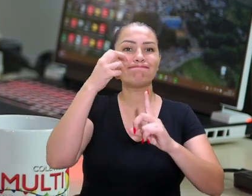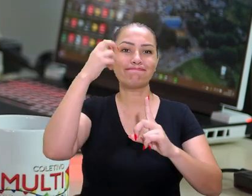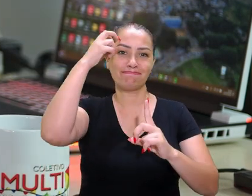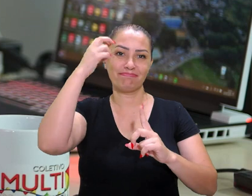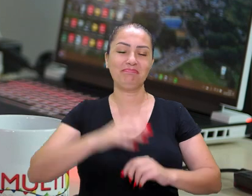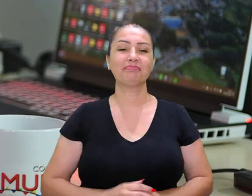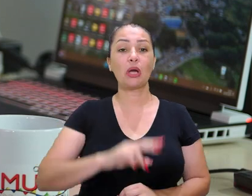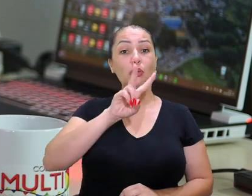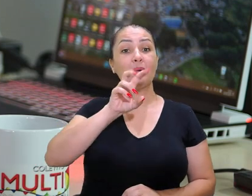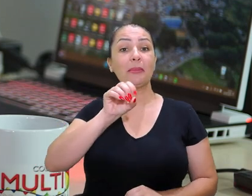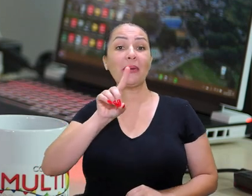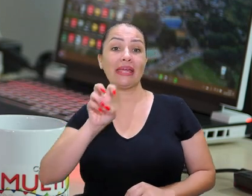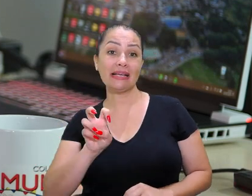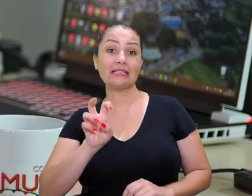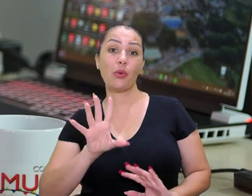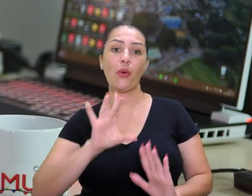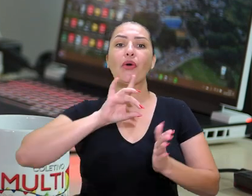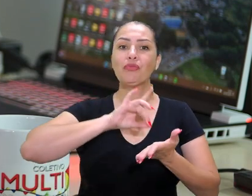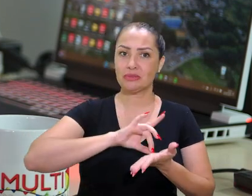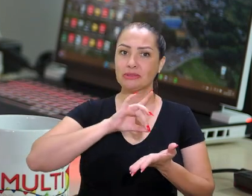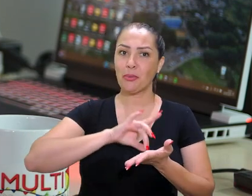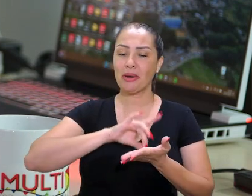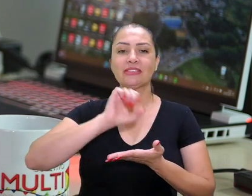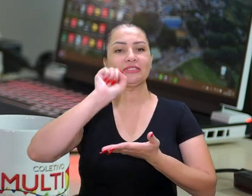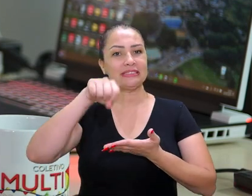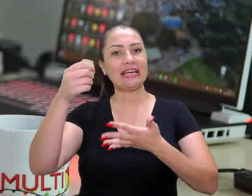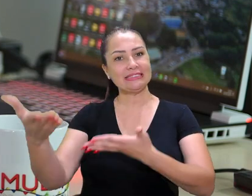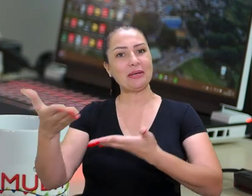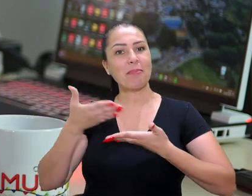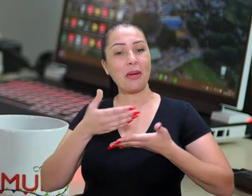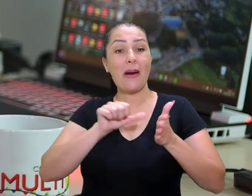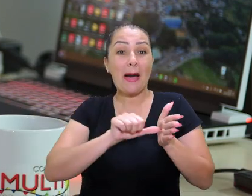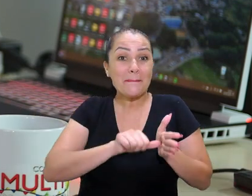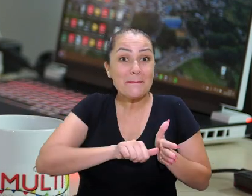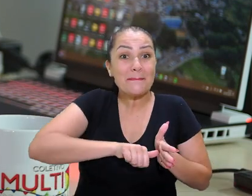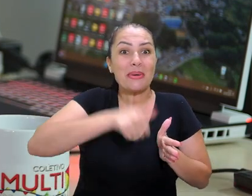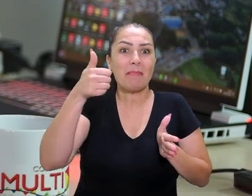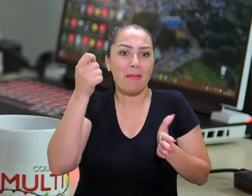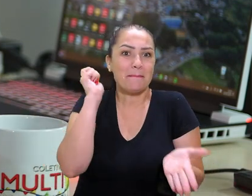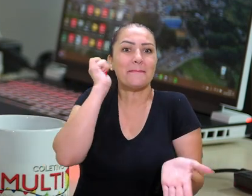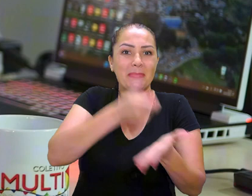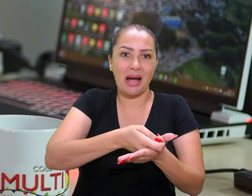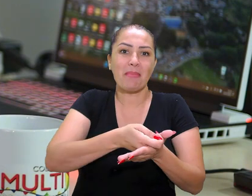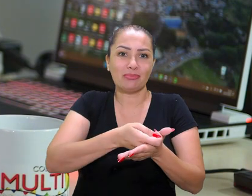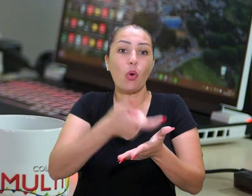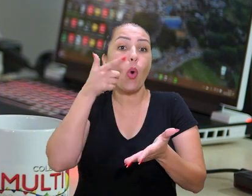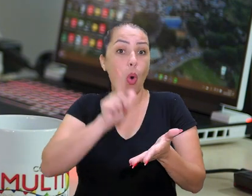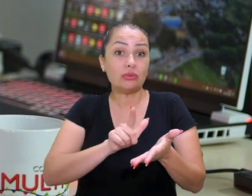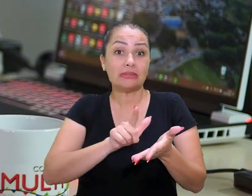em 2015, né, que efetivamente a gente recebeu, né, a primeira parcela da verba de pontos de cultura, alugamos um